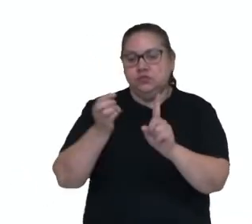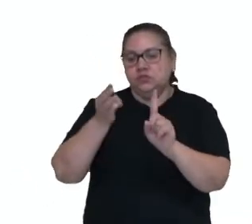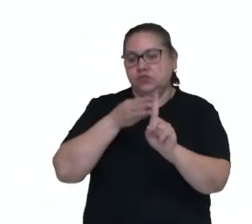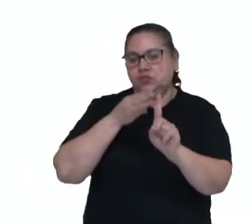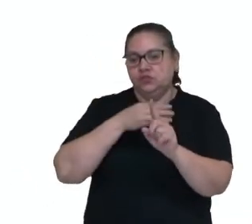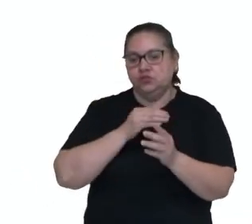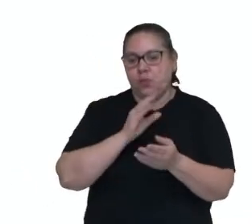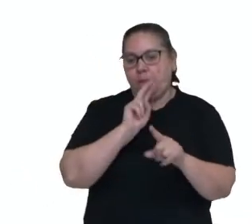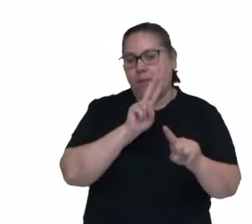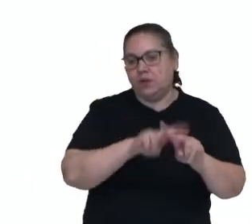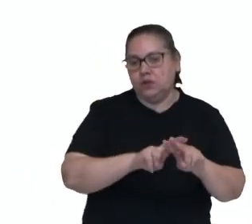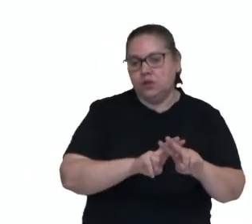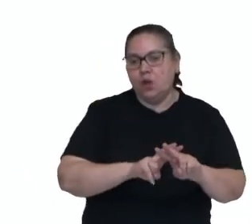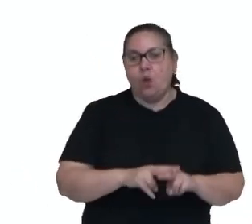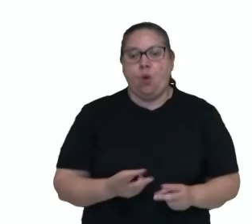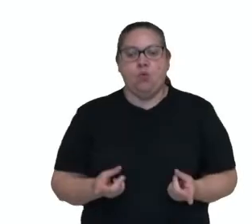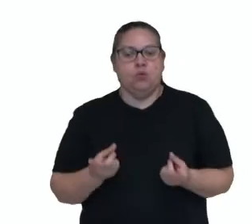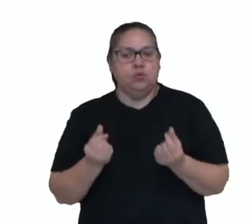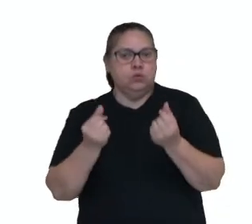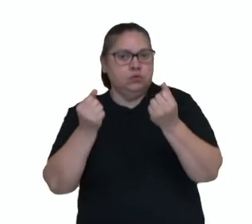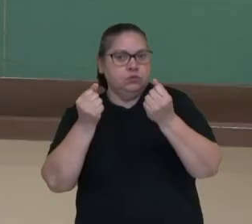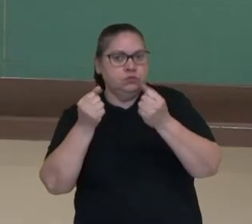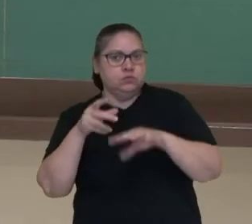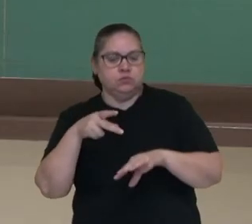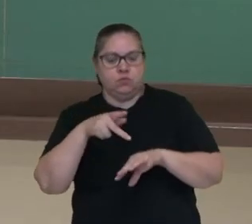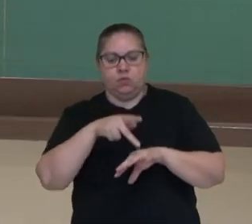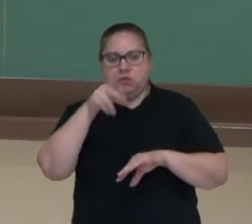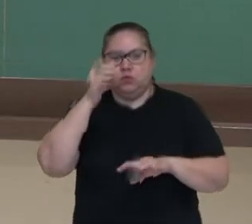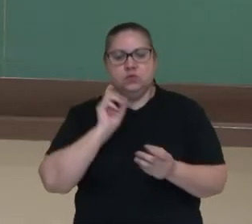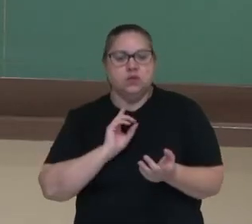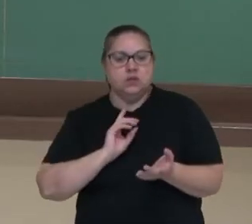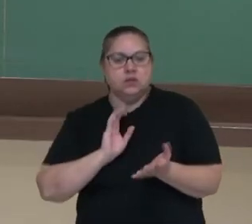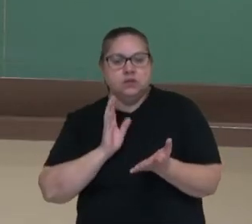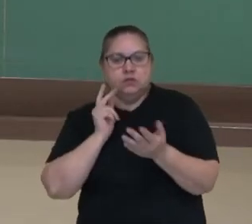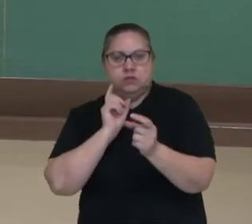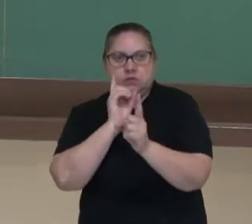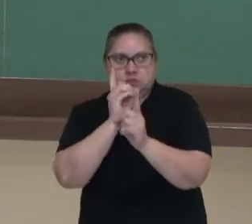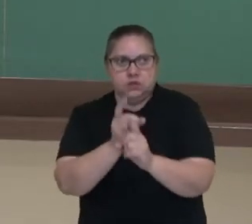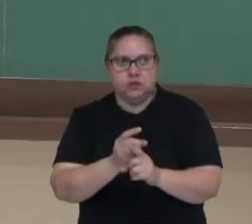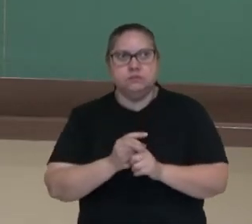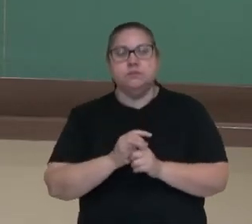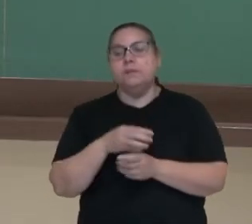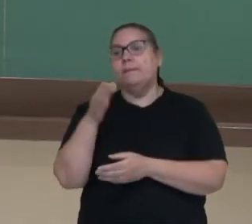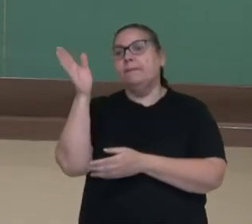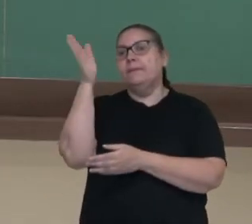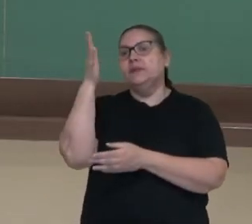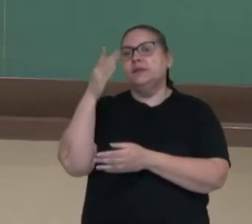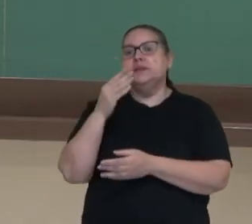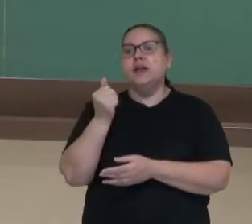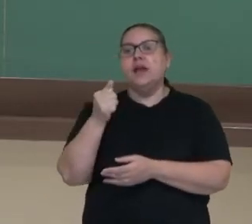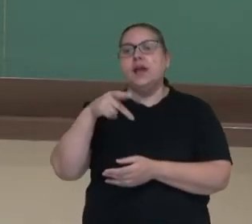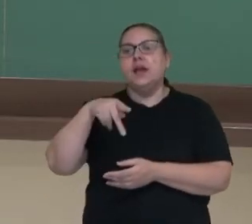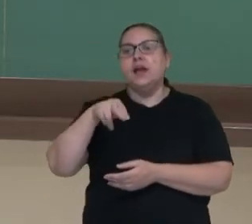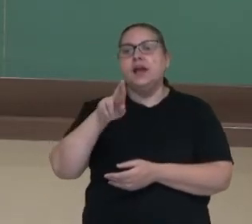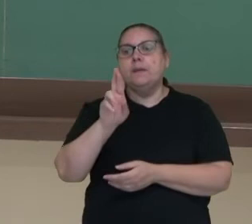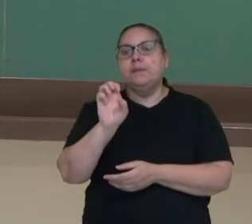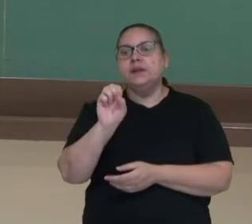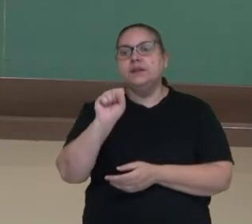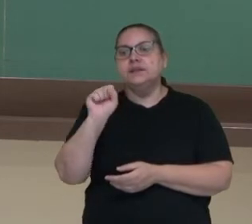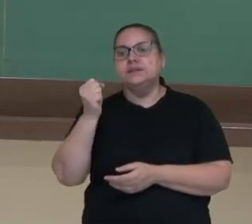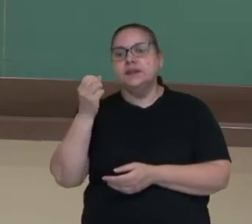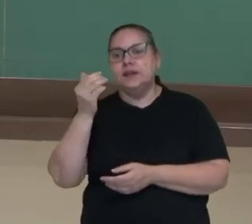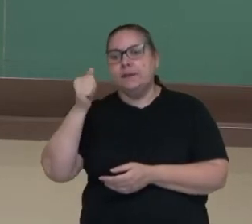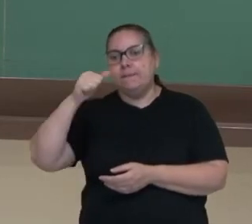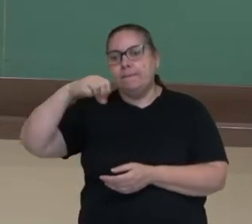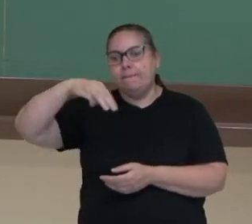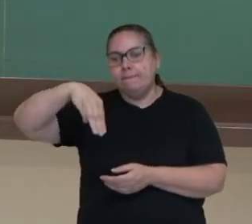de lucro com os metais preciosos encontrados. Então vamos lá, bandeiras de apressamento, né? Era em busca do negro